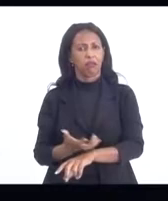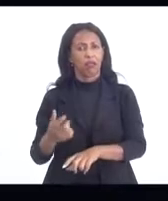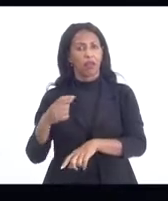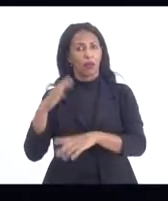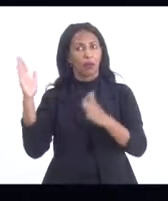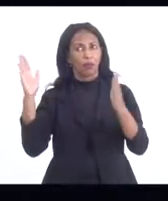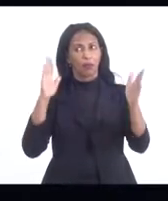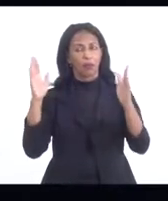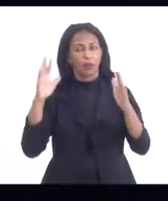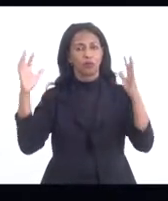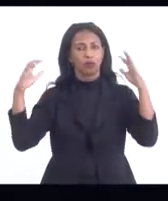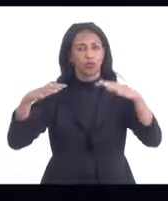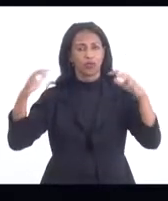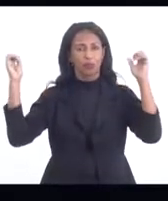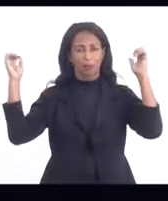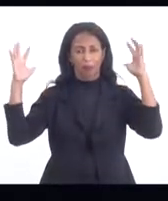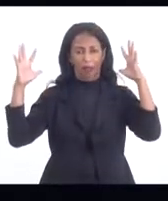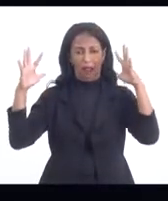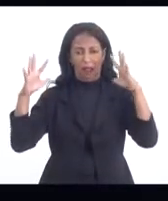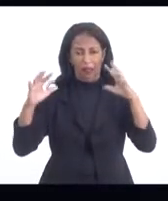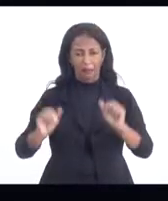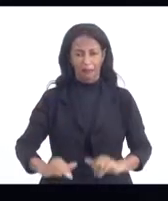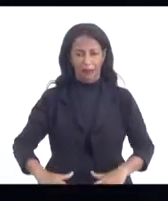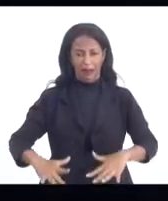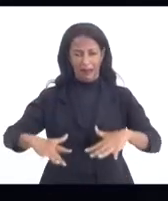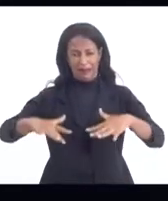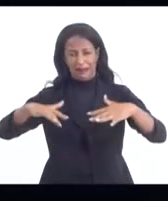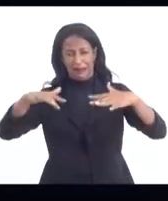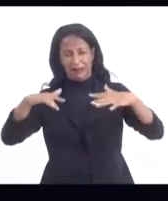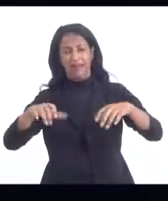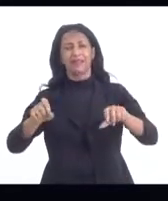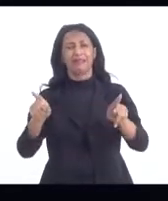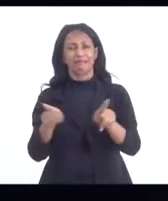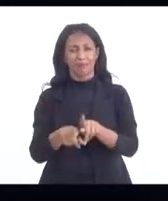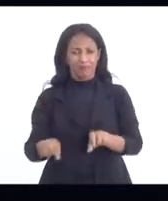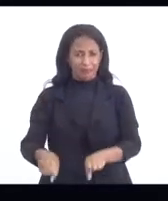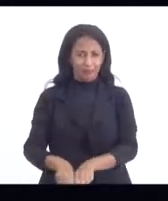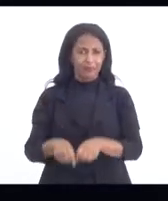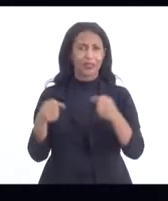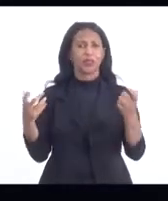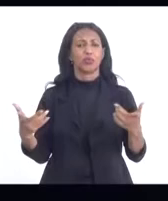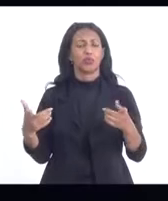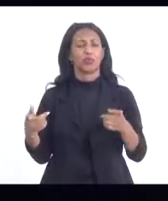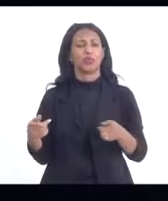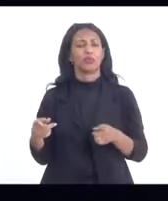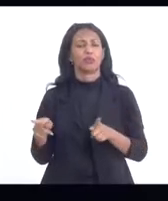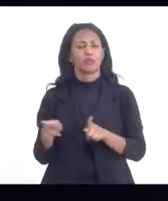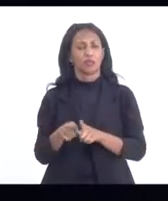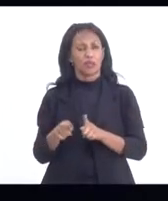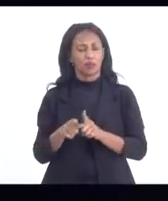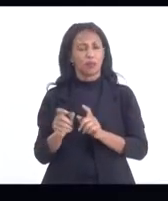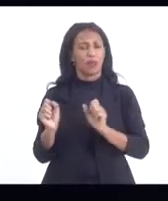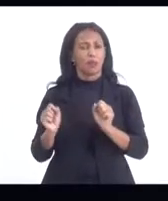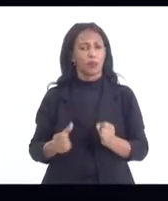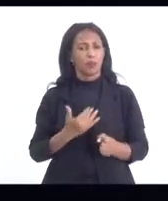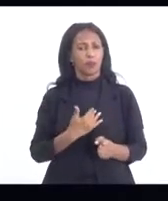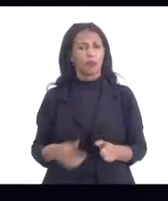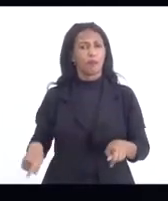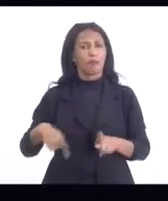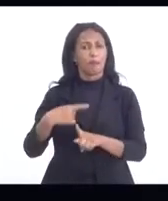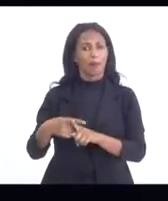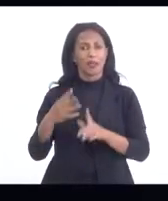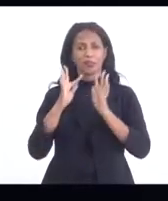chuva, são as fortes enchentes que inundam e trazem prejuízos imensos para o poder público, mas principalmente para as